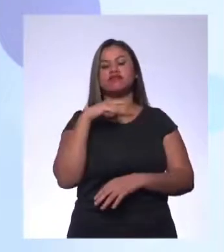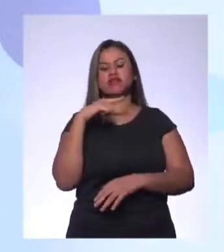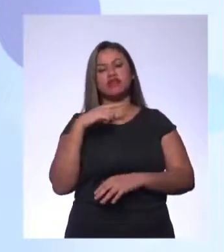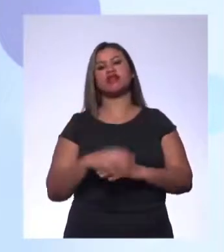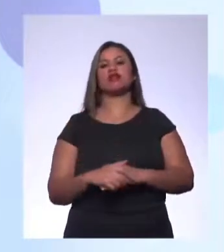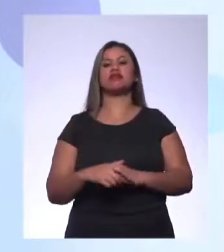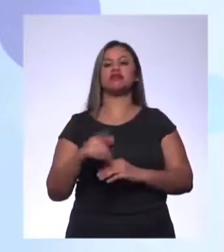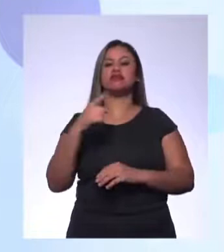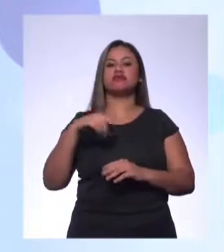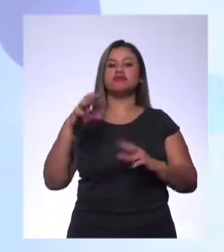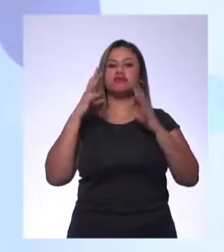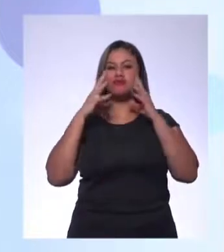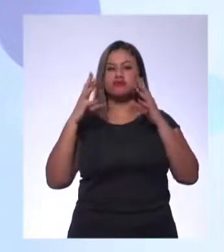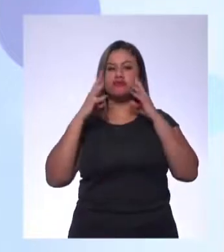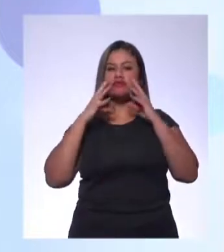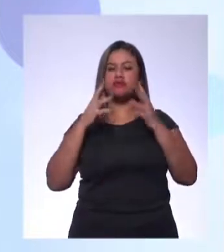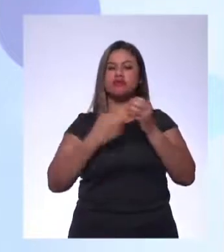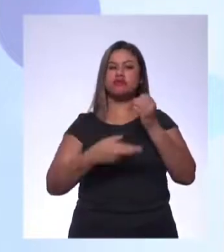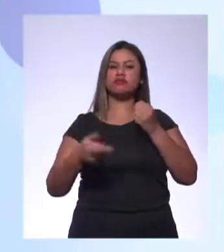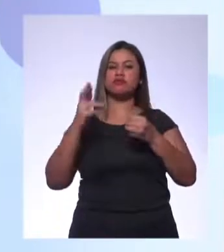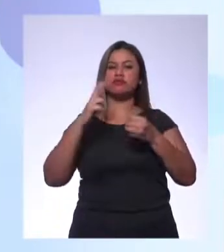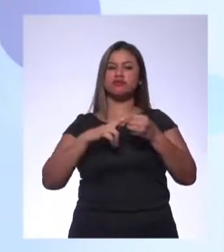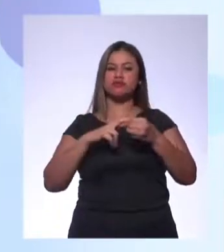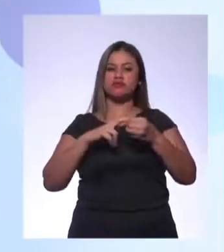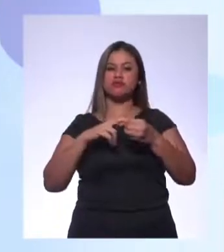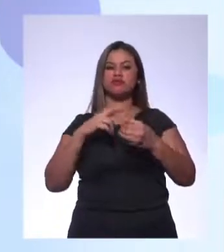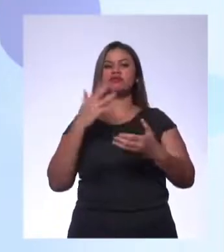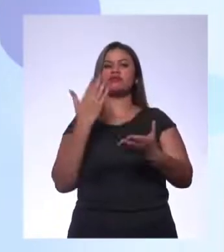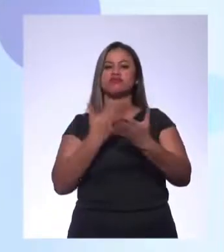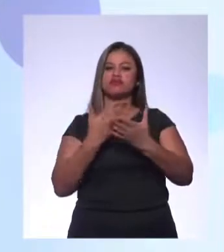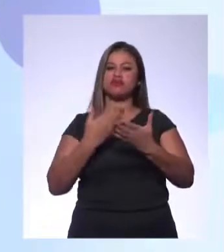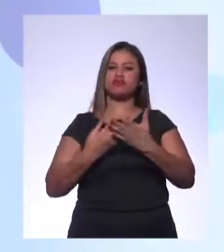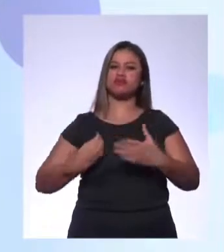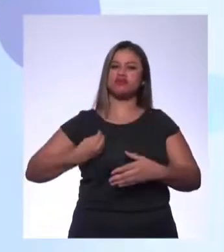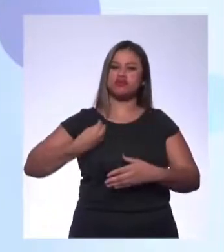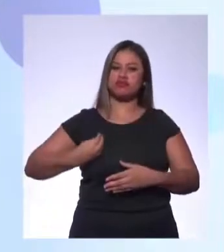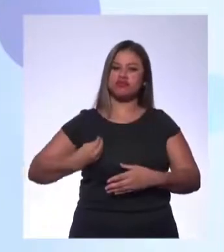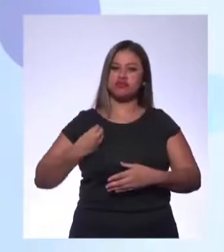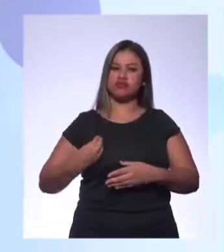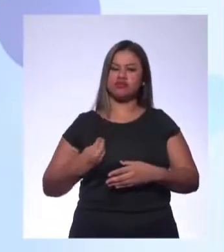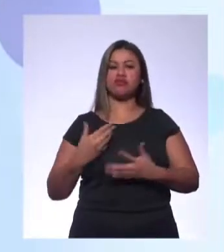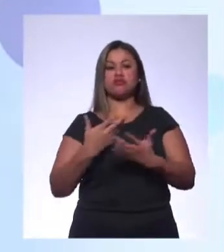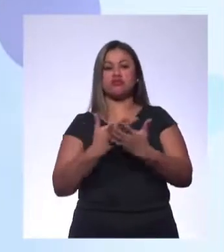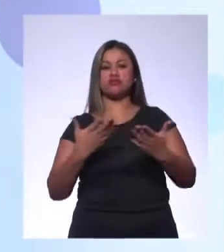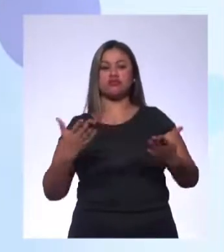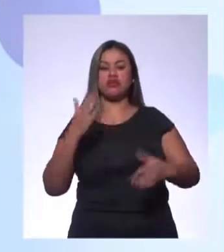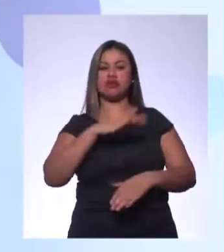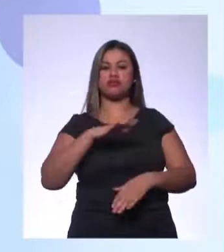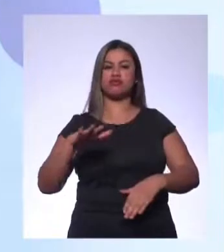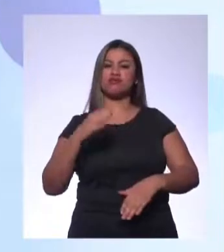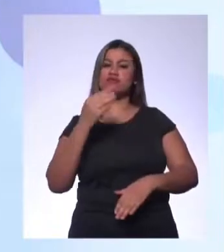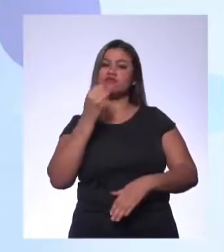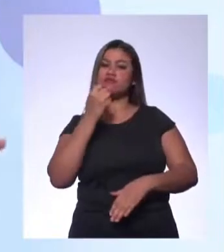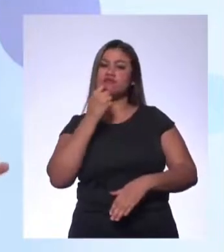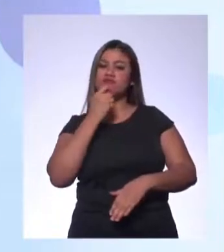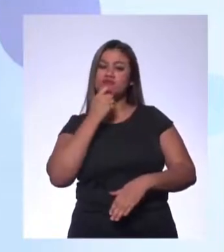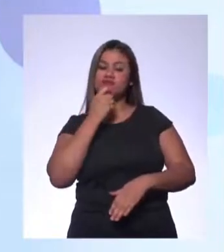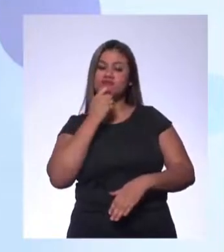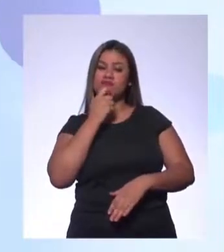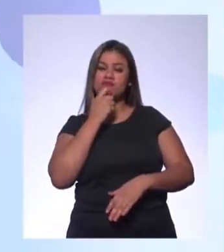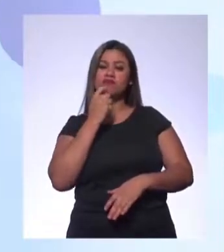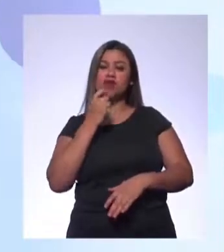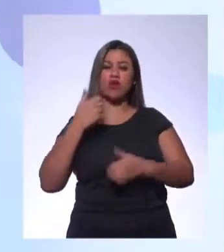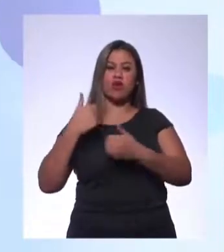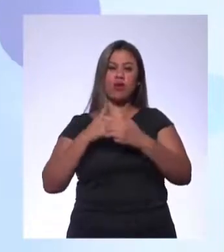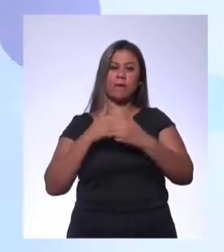Mídias, para atender esse momento de retomada das aulas presenciais, aqueles estudantes que não tiveram oportunidade de